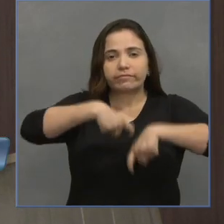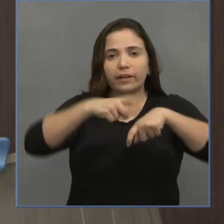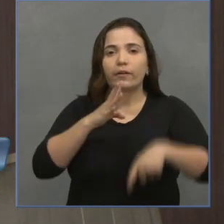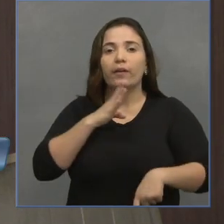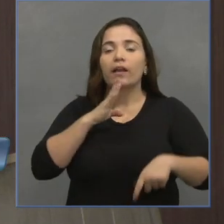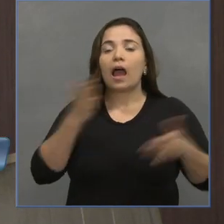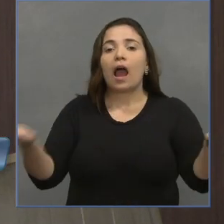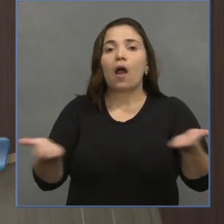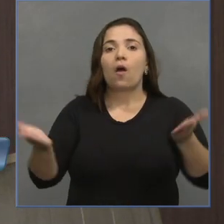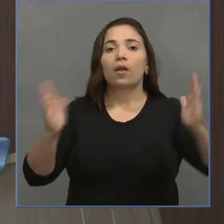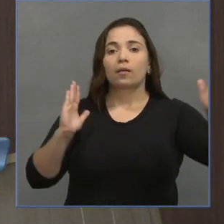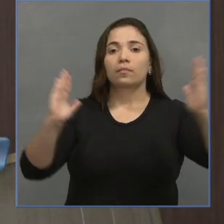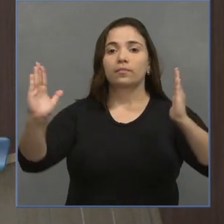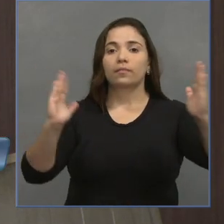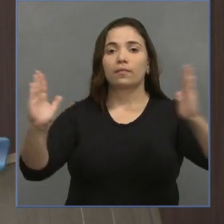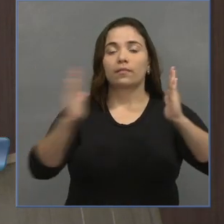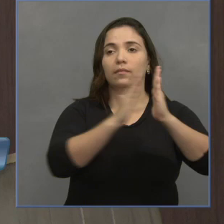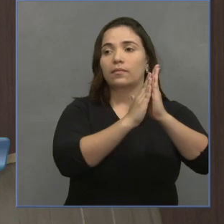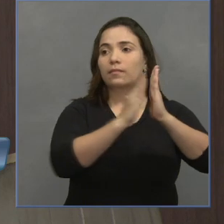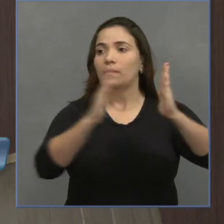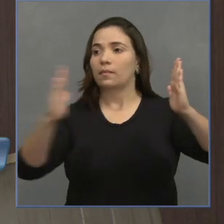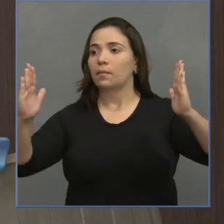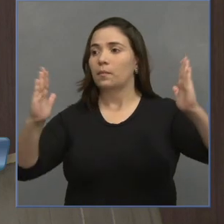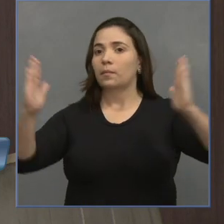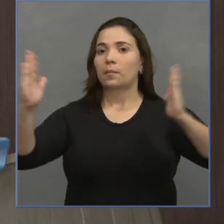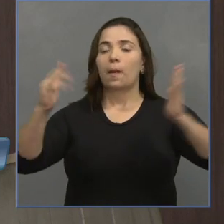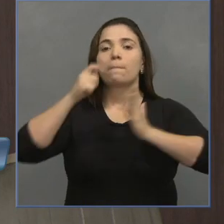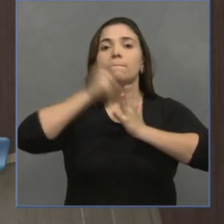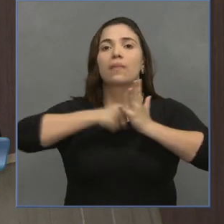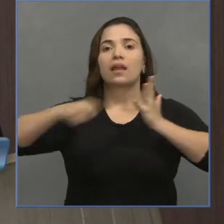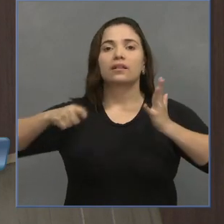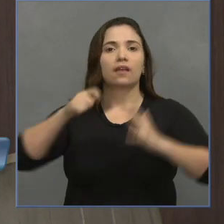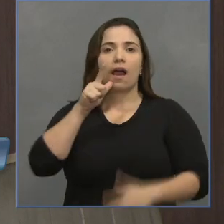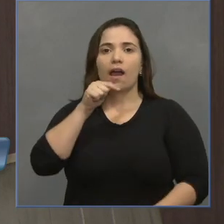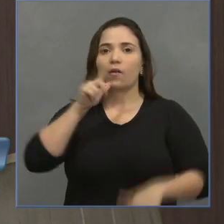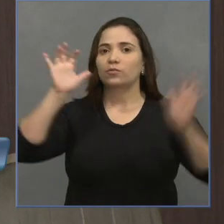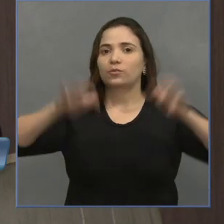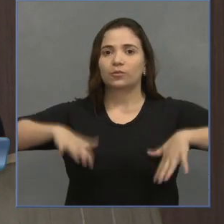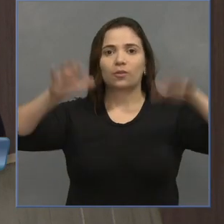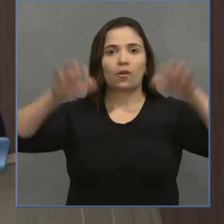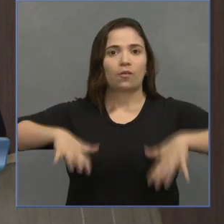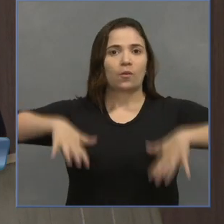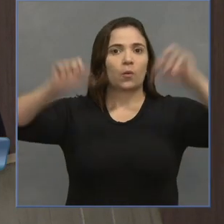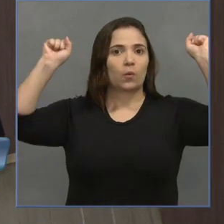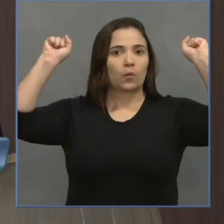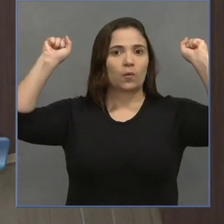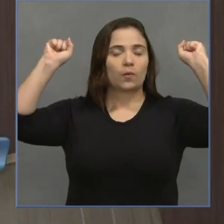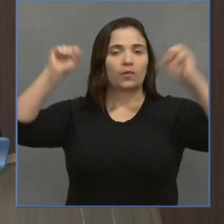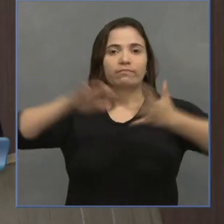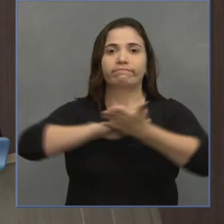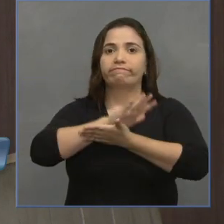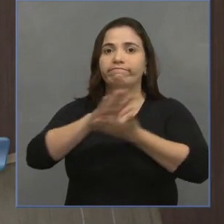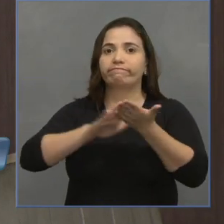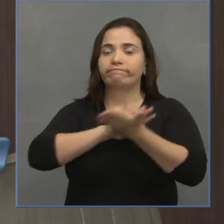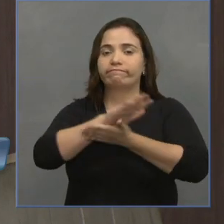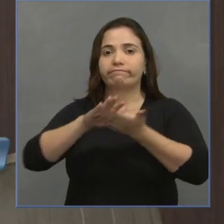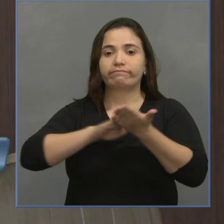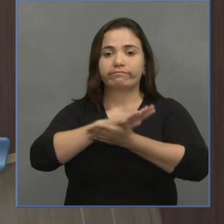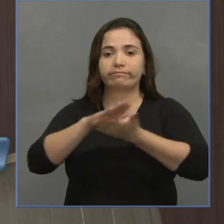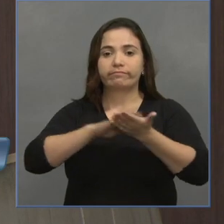na quadra mais crítica de escassez, ainda se mantém